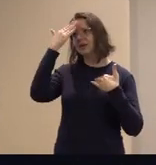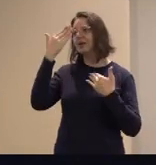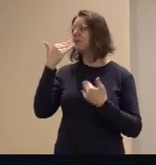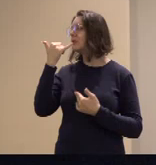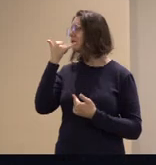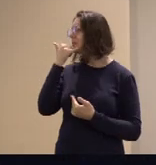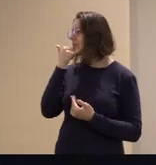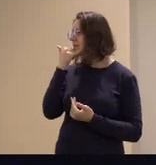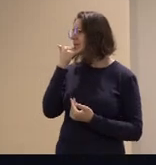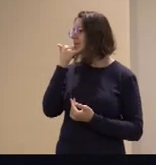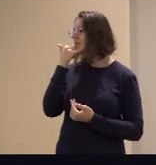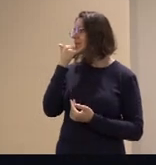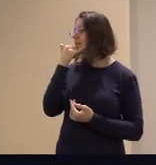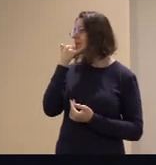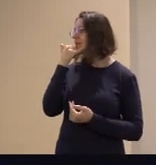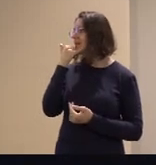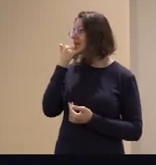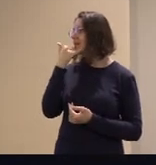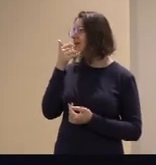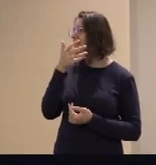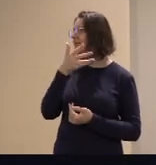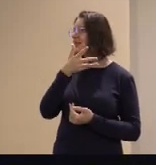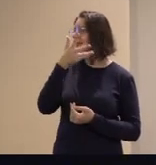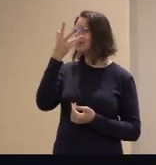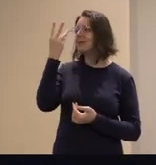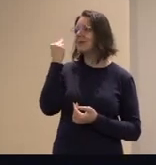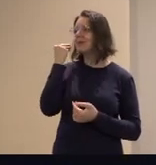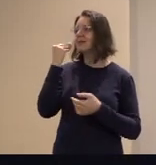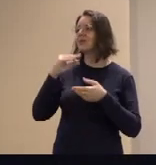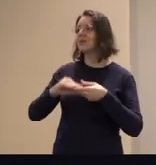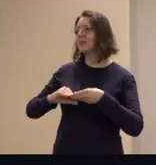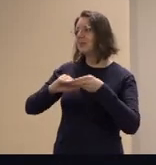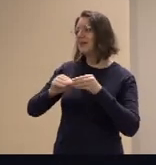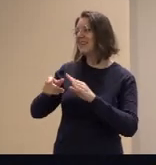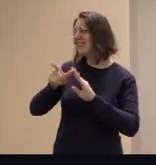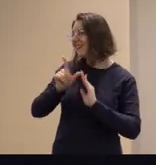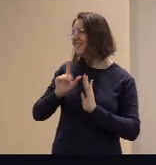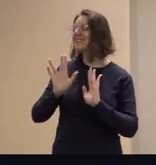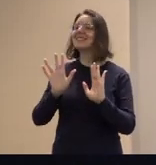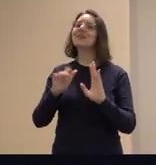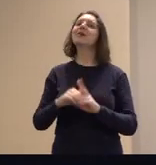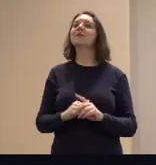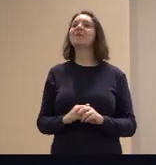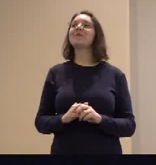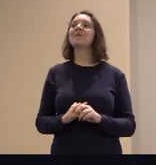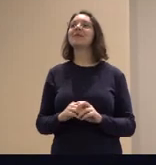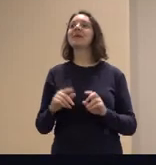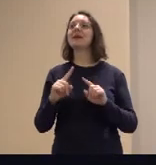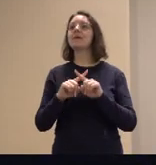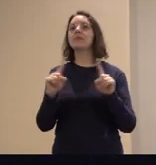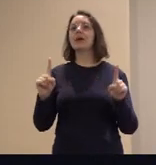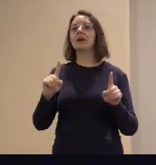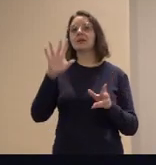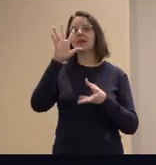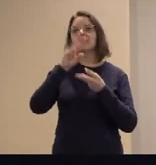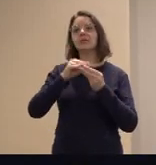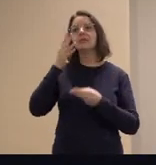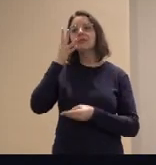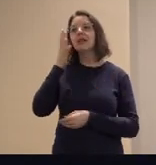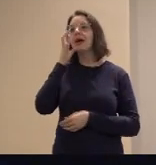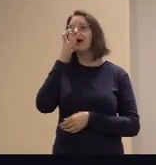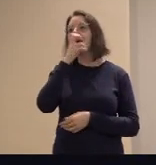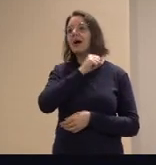por ter esquecido de, né, de cumprimentá-los, mas é uma fala rápida sobre, eu acho